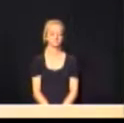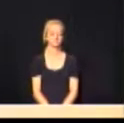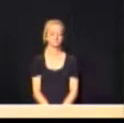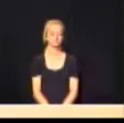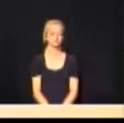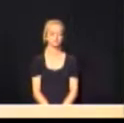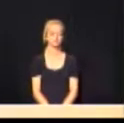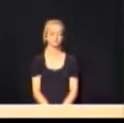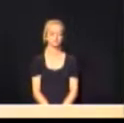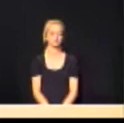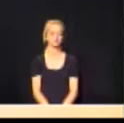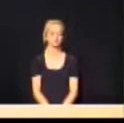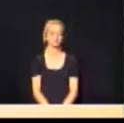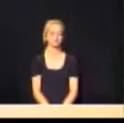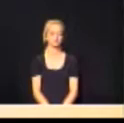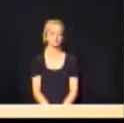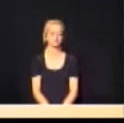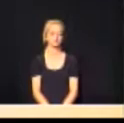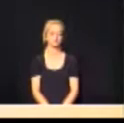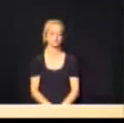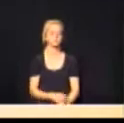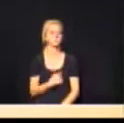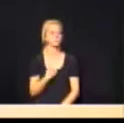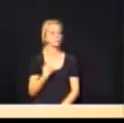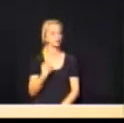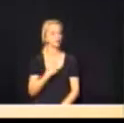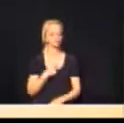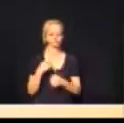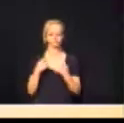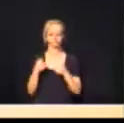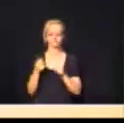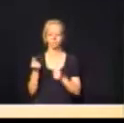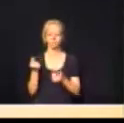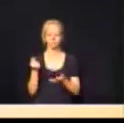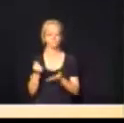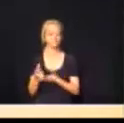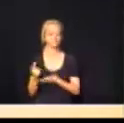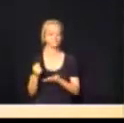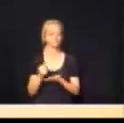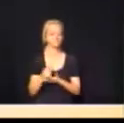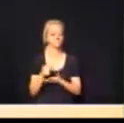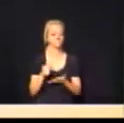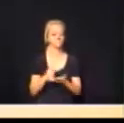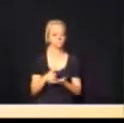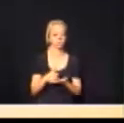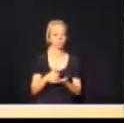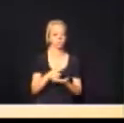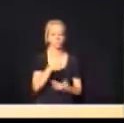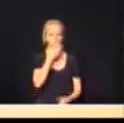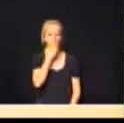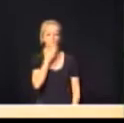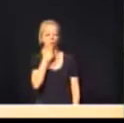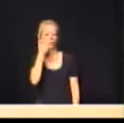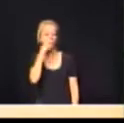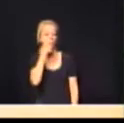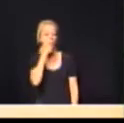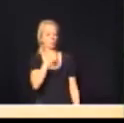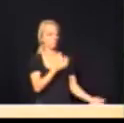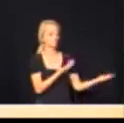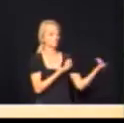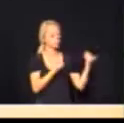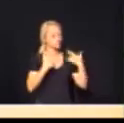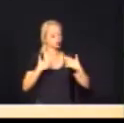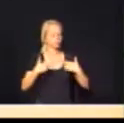discussão que sempre fiz. Nós precisamos investir em políticas de inserção do jovem no mercado de trabalho. Nós temos bastante política de